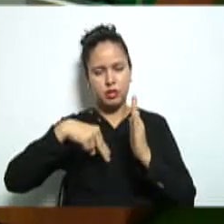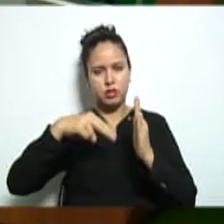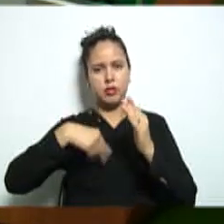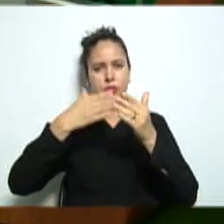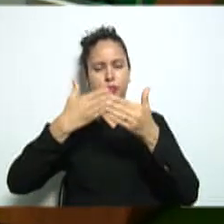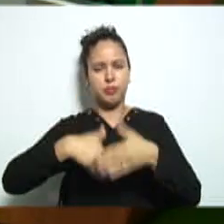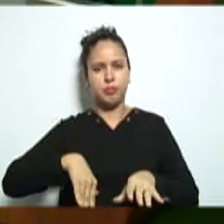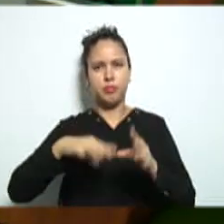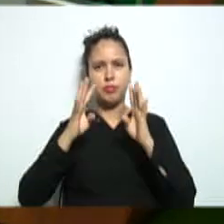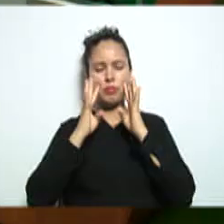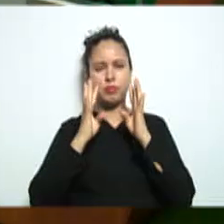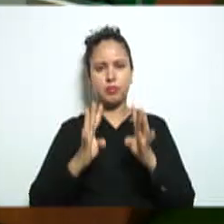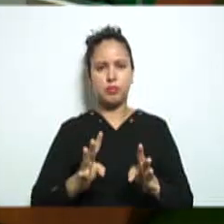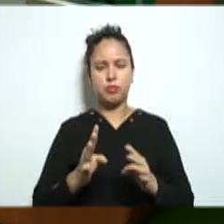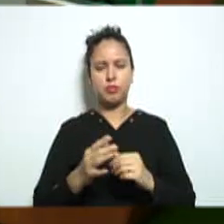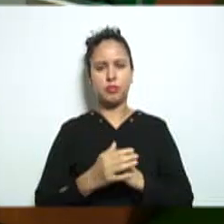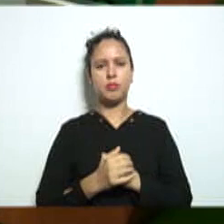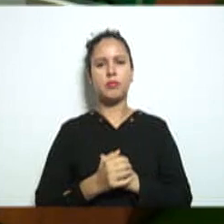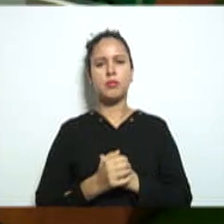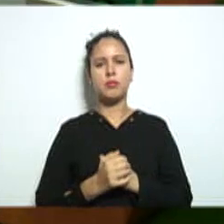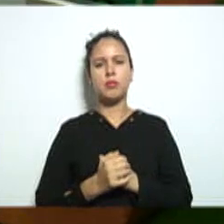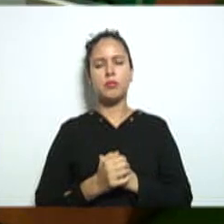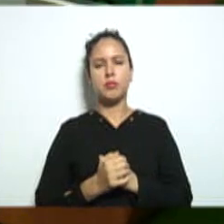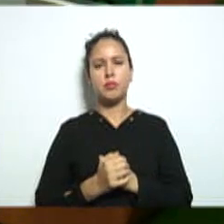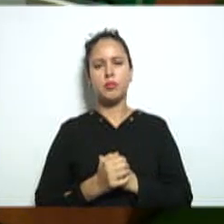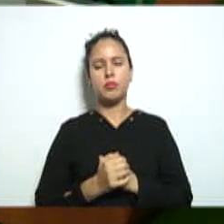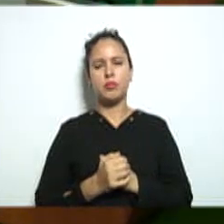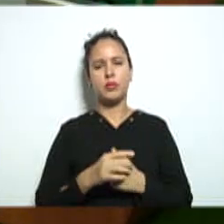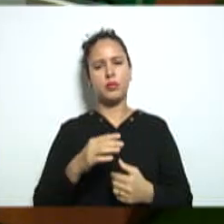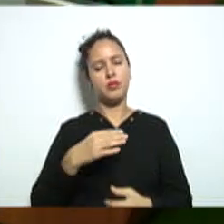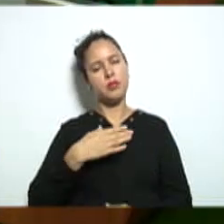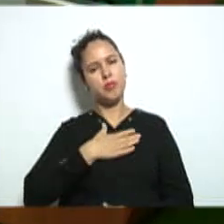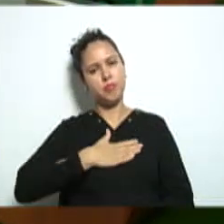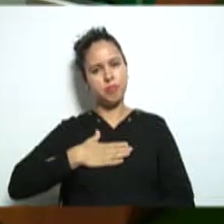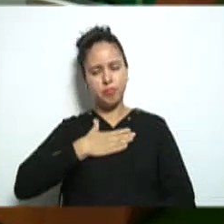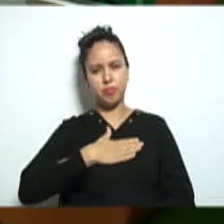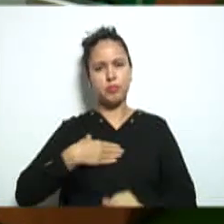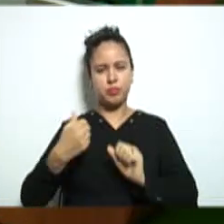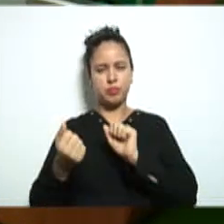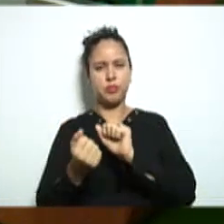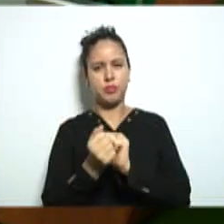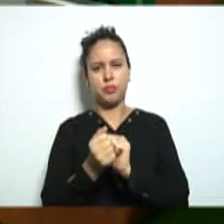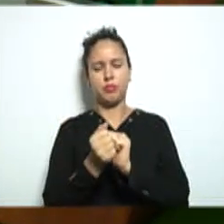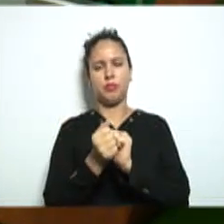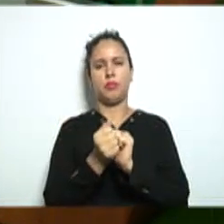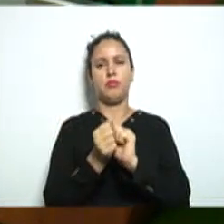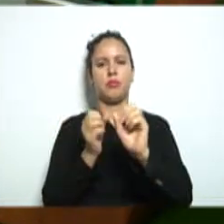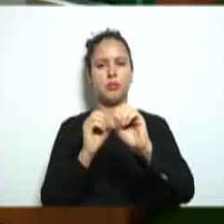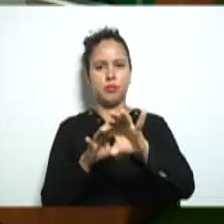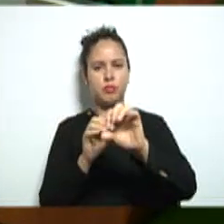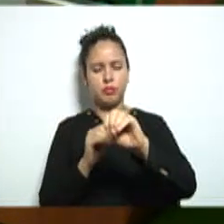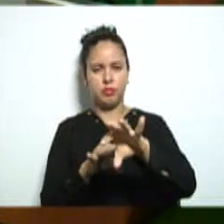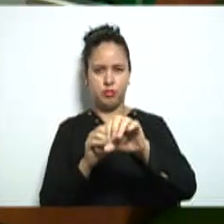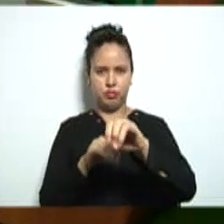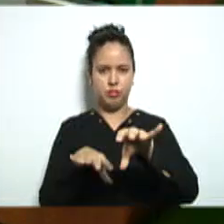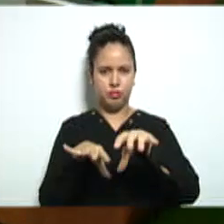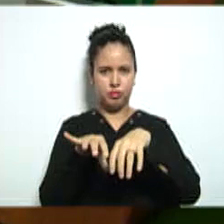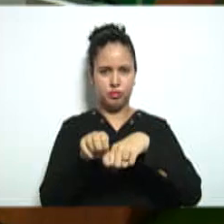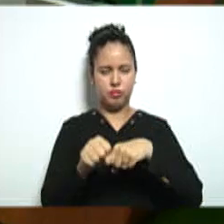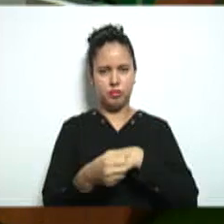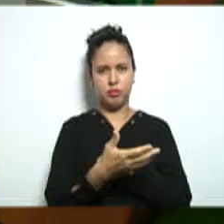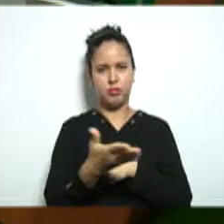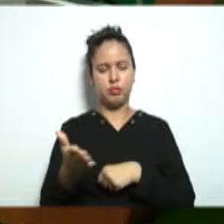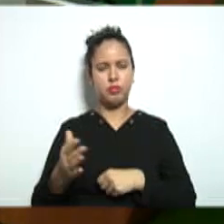com atenção, entendeu? Foi um prazer para a gente estar aqui contribuindo com a formação de vocês.